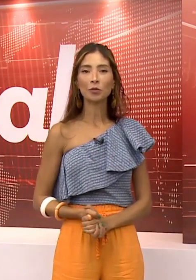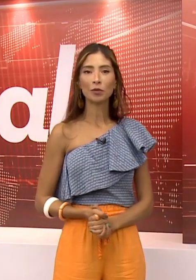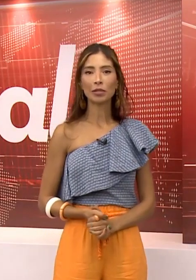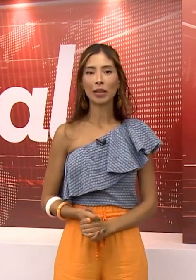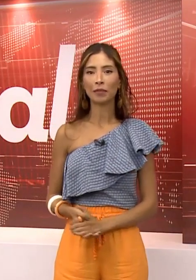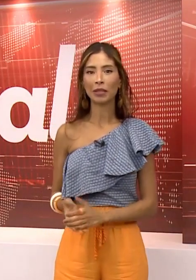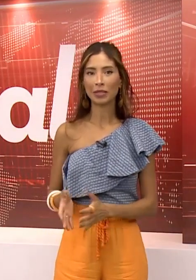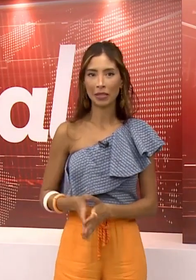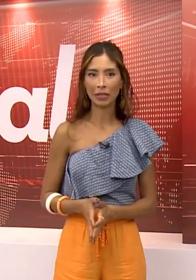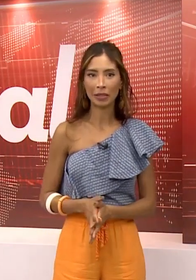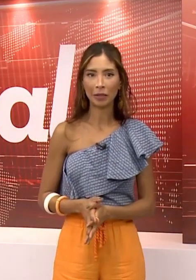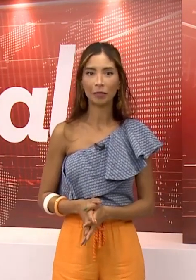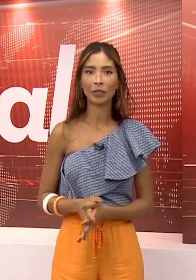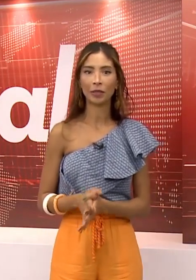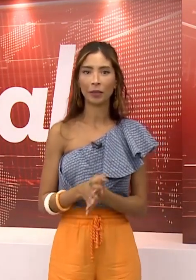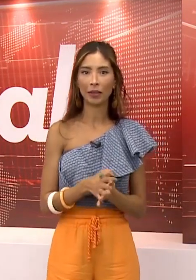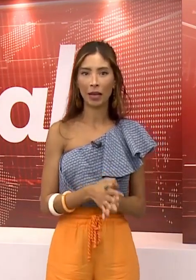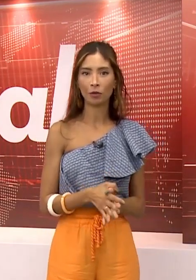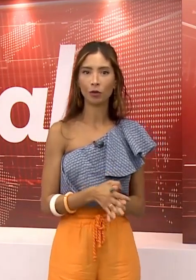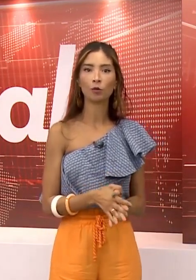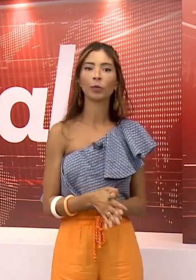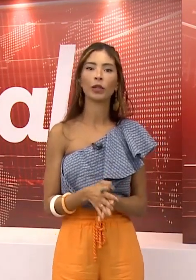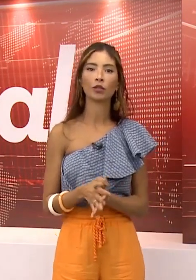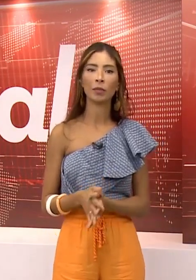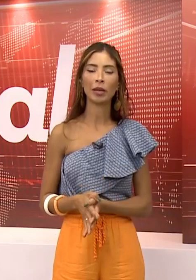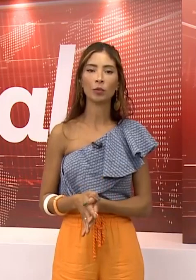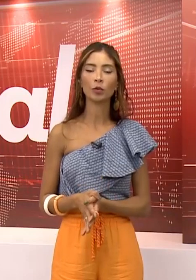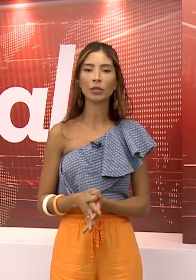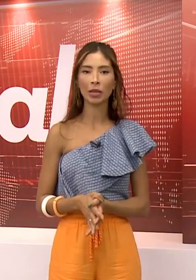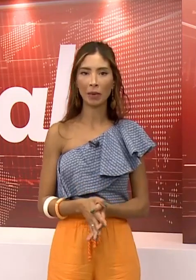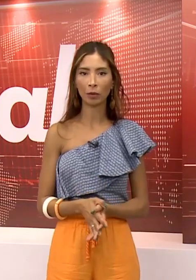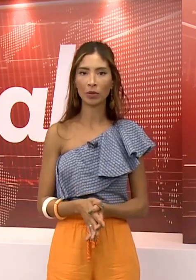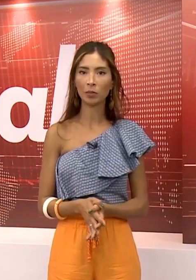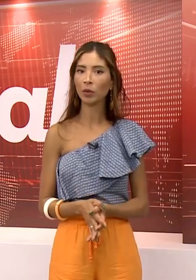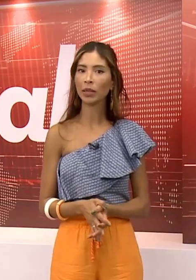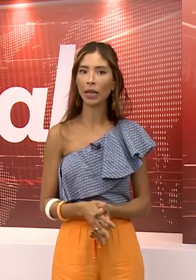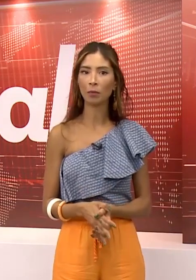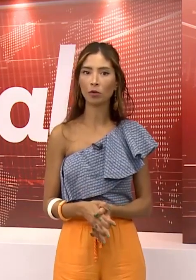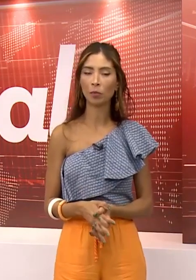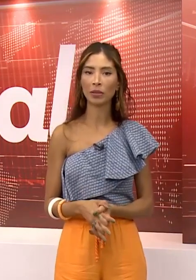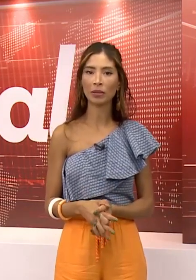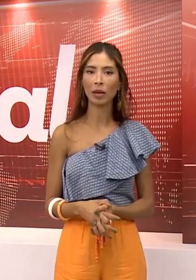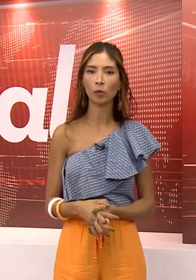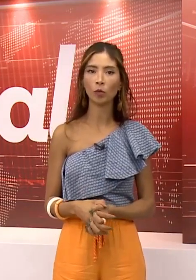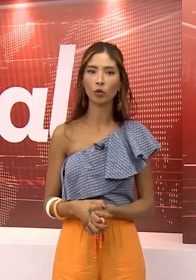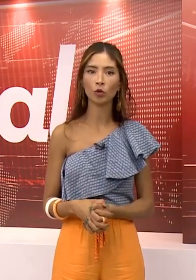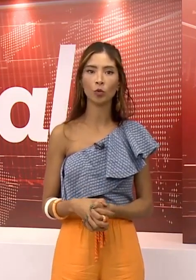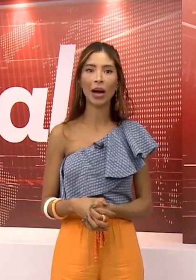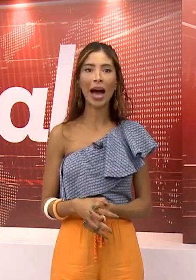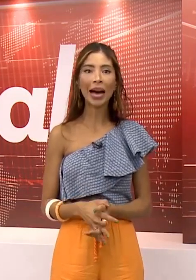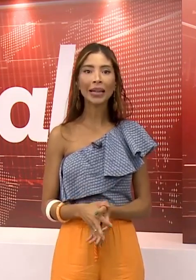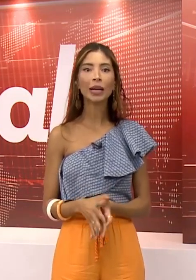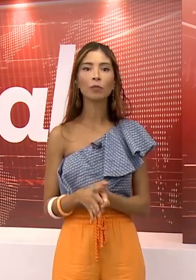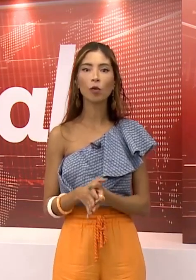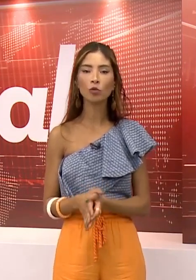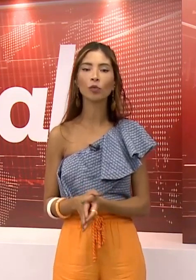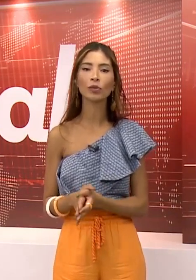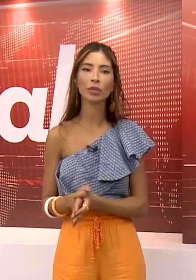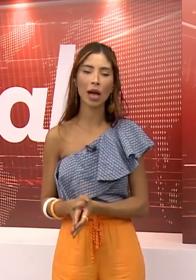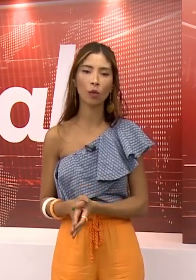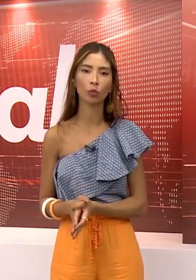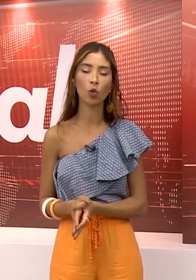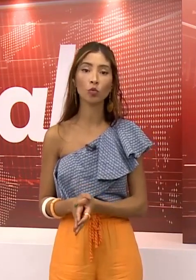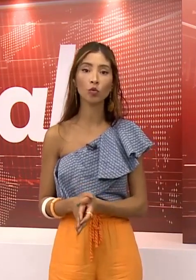E os ministros da Fazenda, Fernando Haddad, do Planejamento e Orçamento, Simone Tebet, apresentaram hoje o